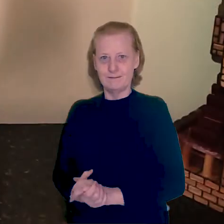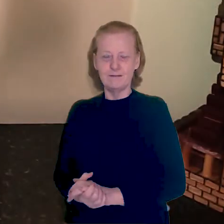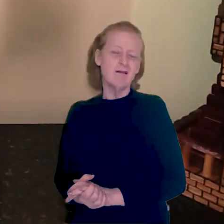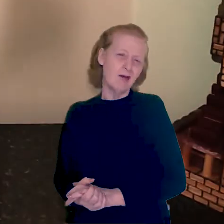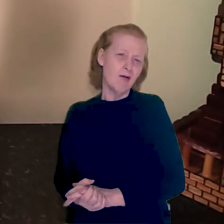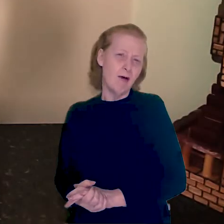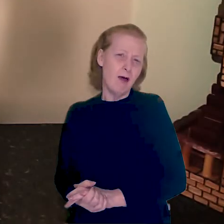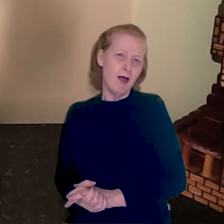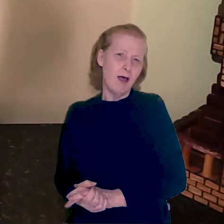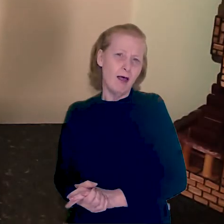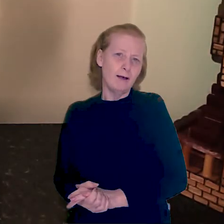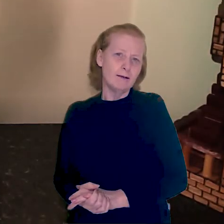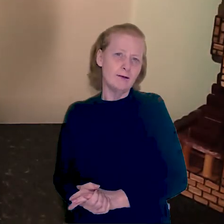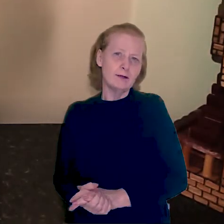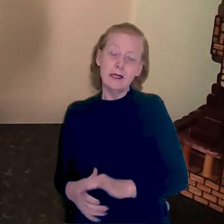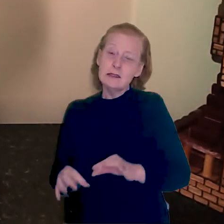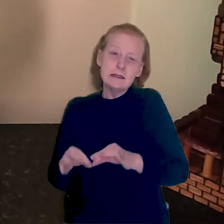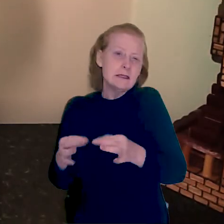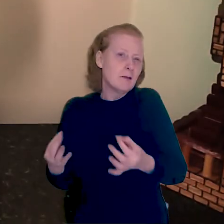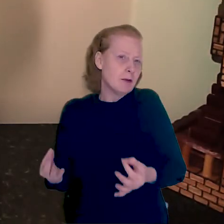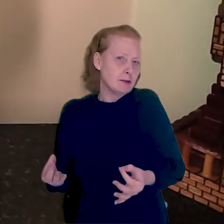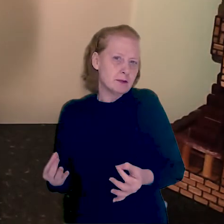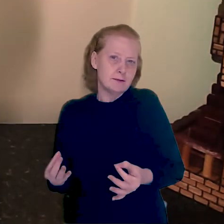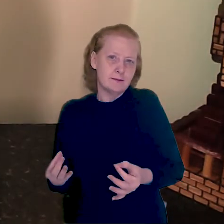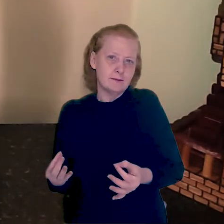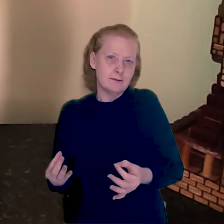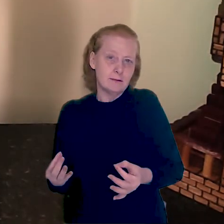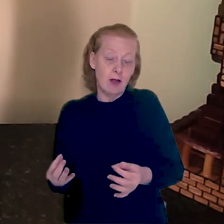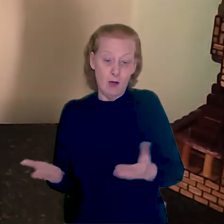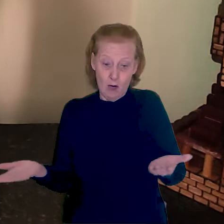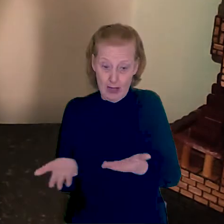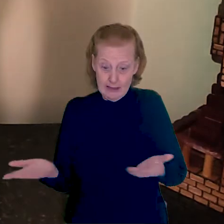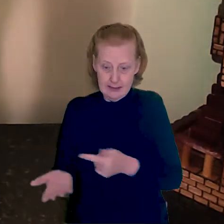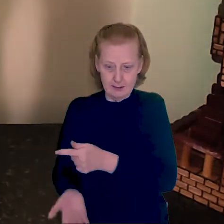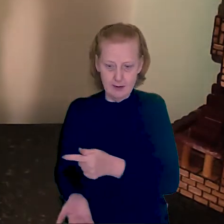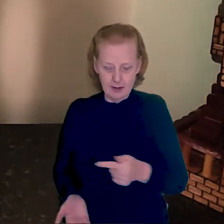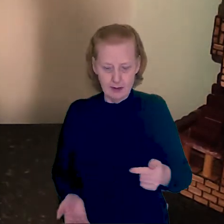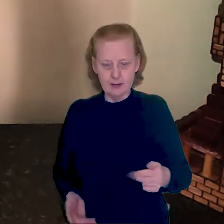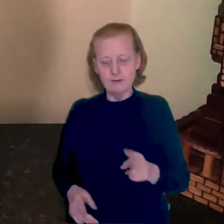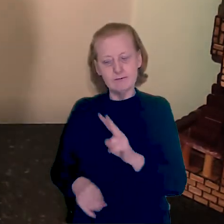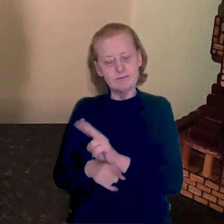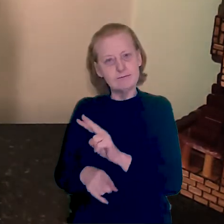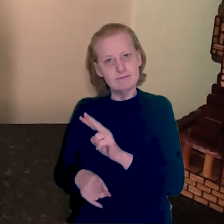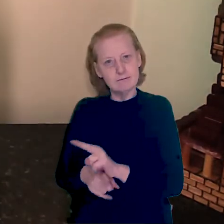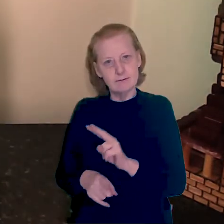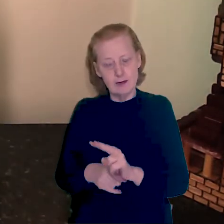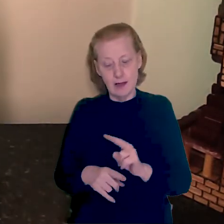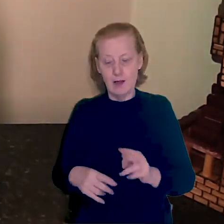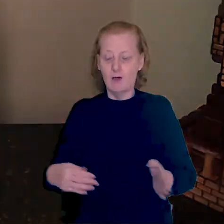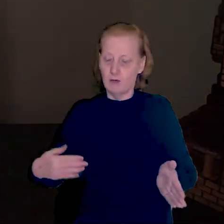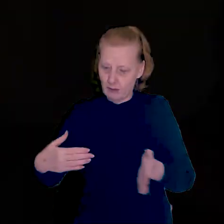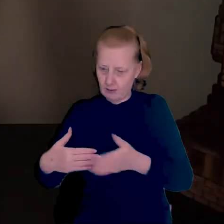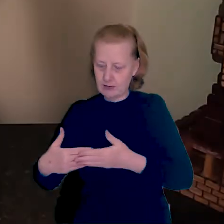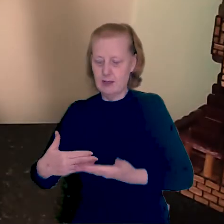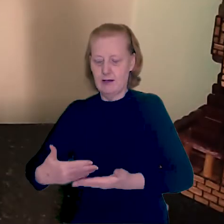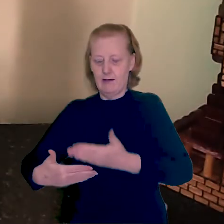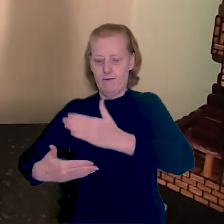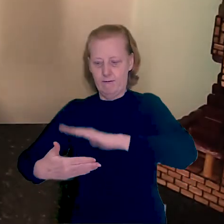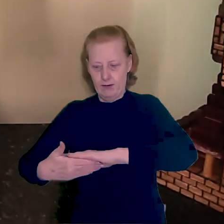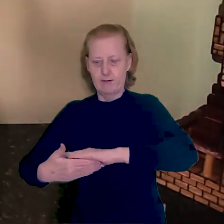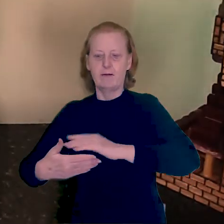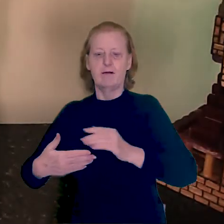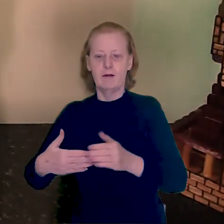E basicamente é isso, tá? É, agora sim, durante a semana, essa caixa vai ficar totalmente fechada. Na